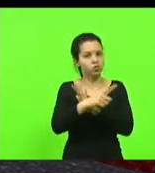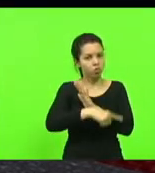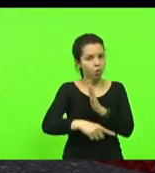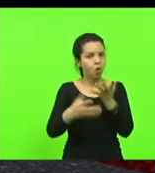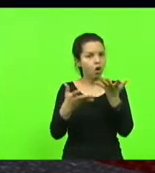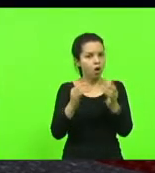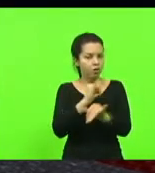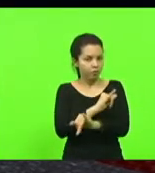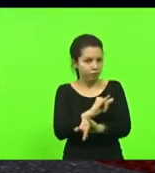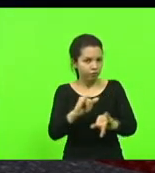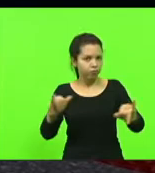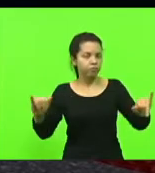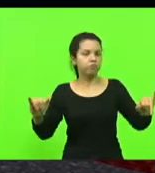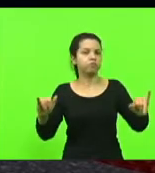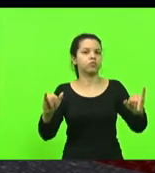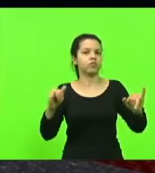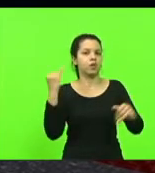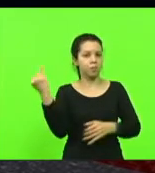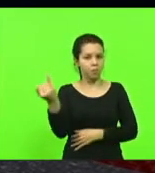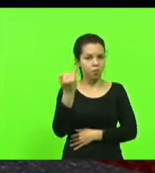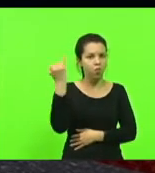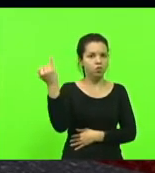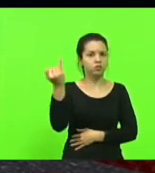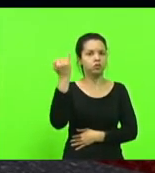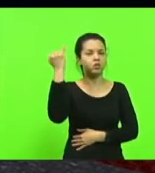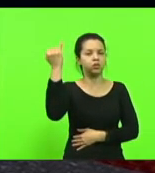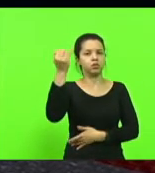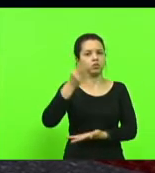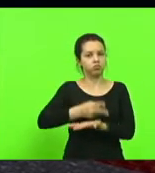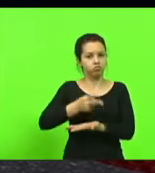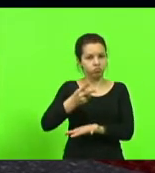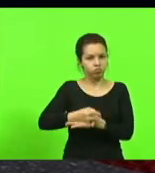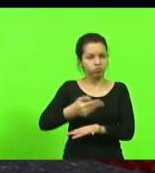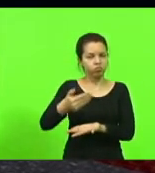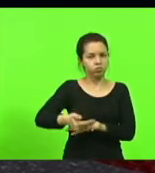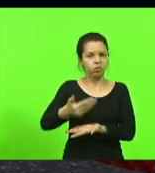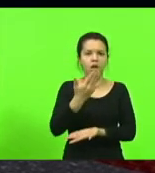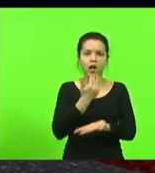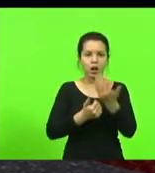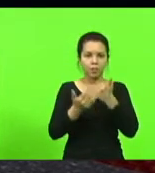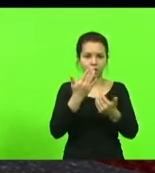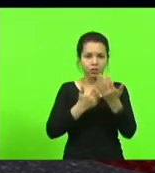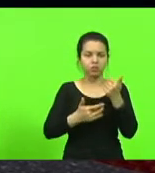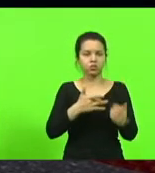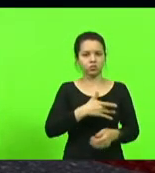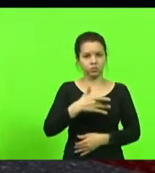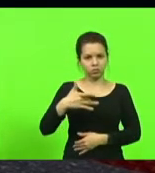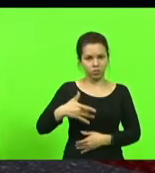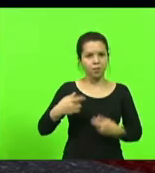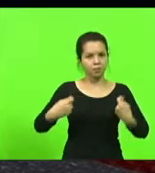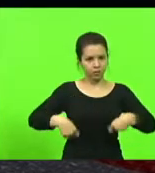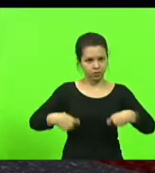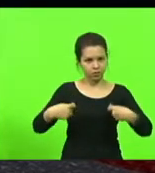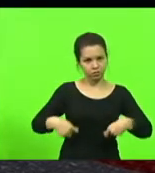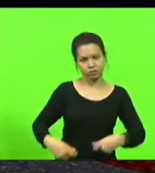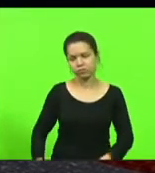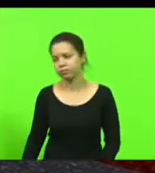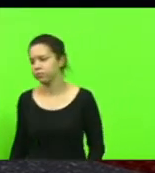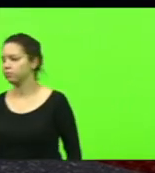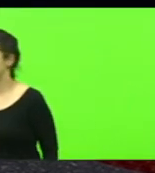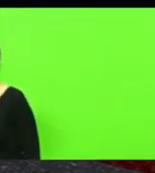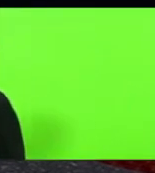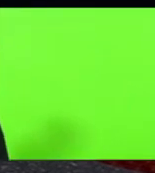real a importância de manter em dia a alimentação saudável. Mostrar que é